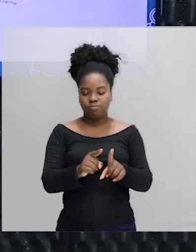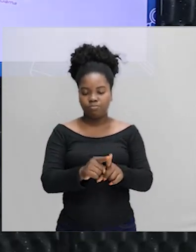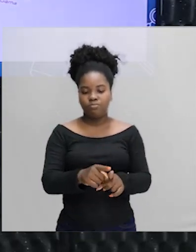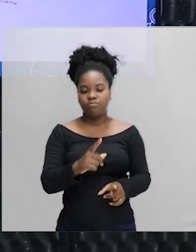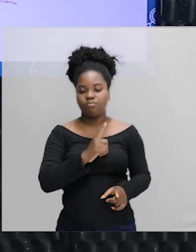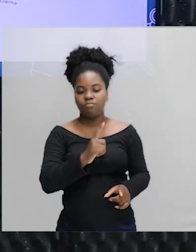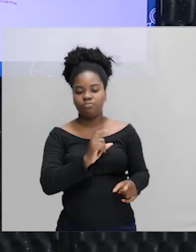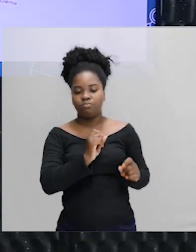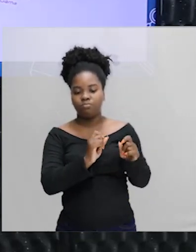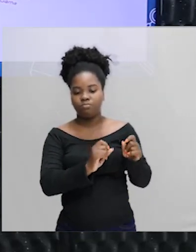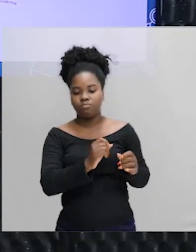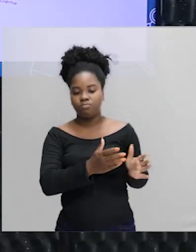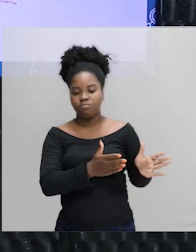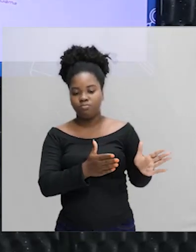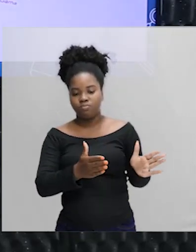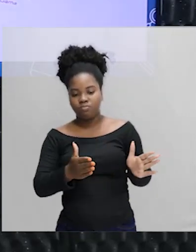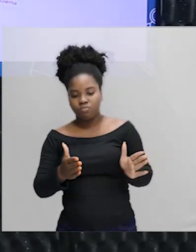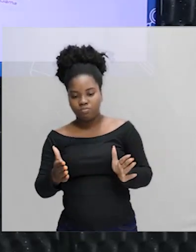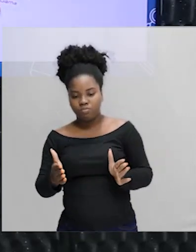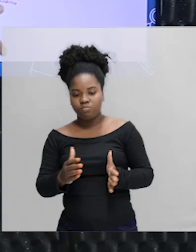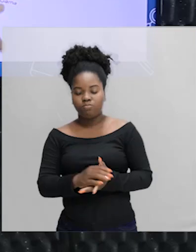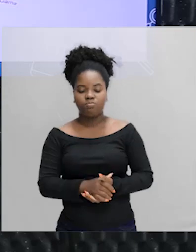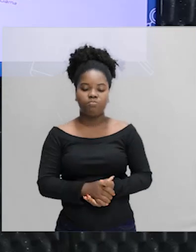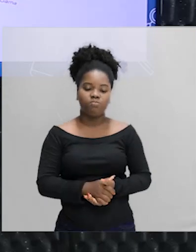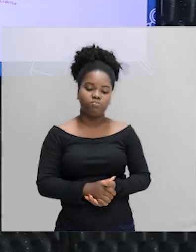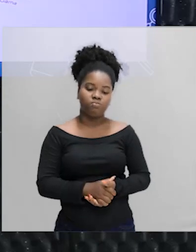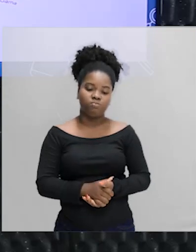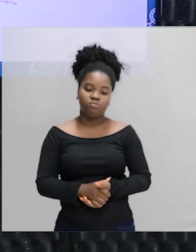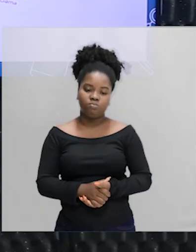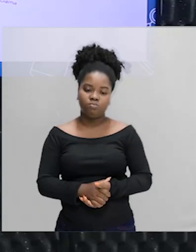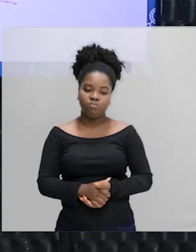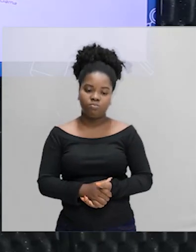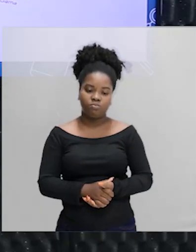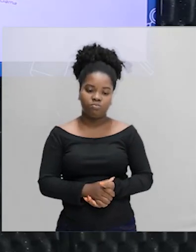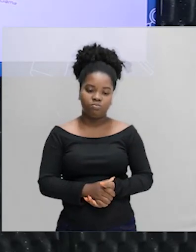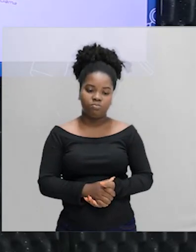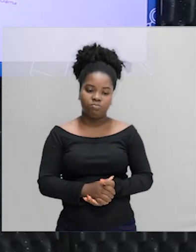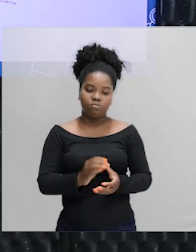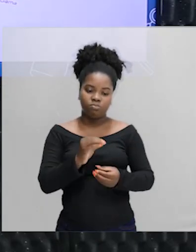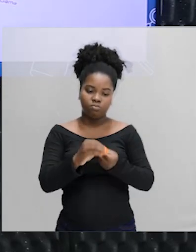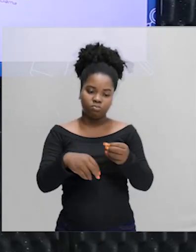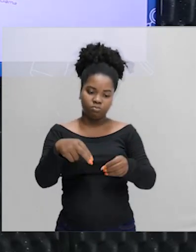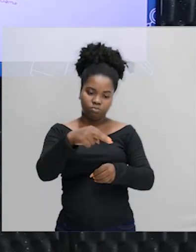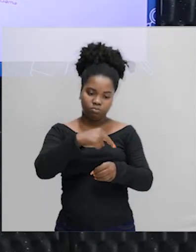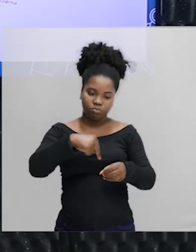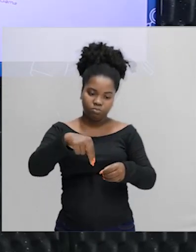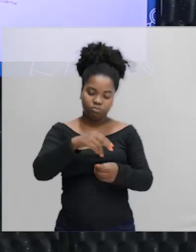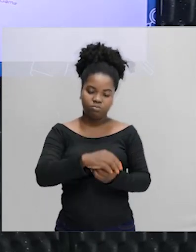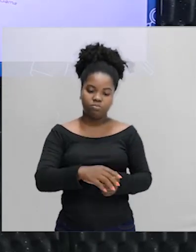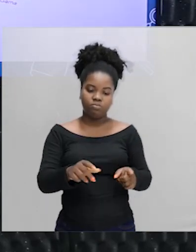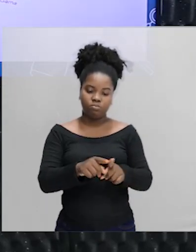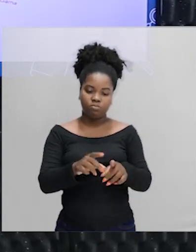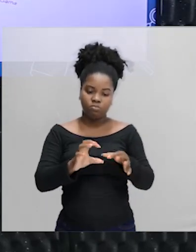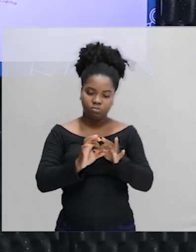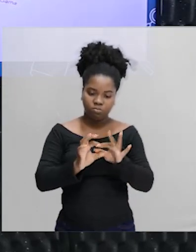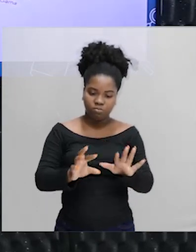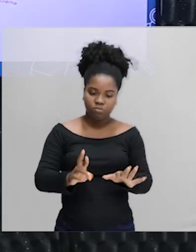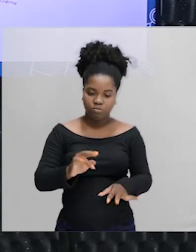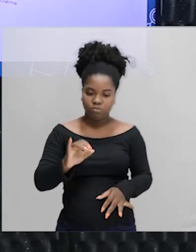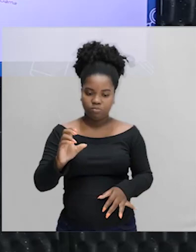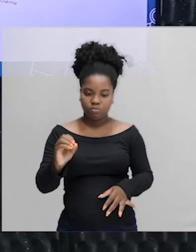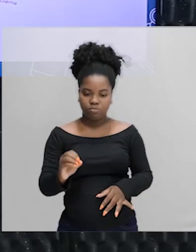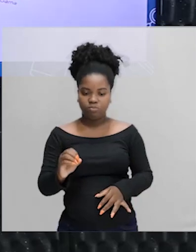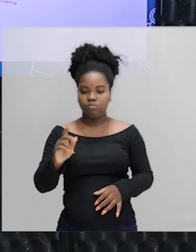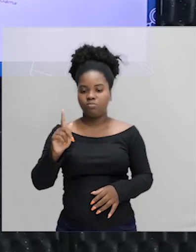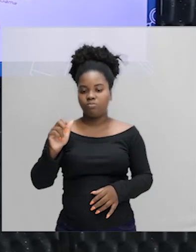nós temos processos chamados de fusão nucleares, certo? Percebam que neles nós temos também a liberação de raios gamas.